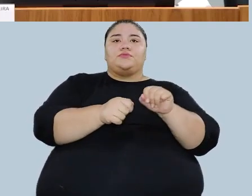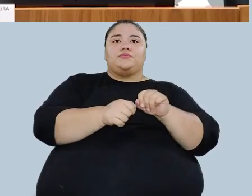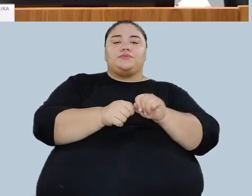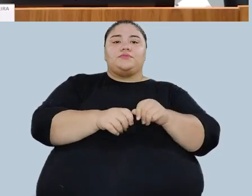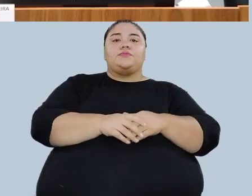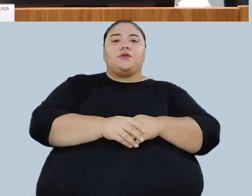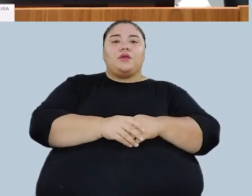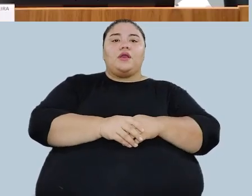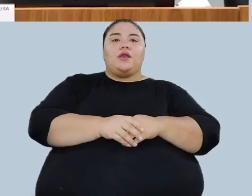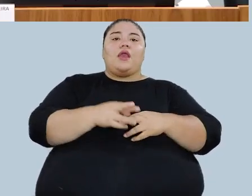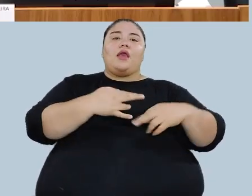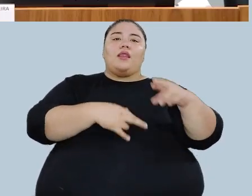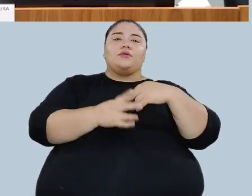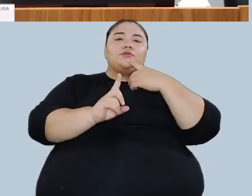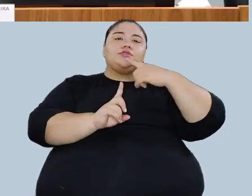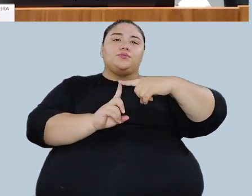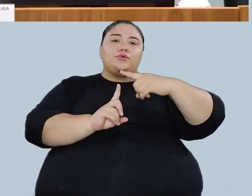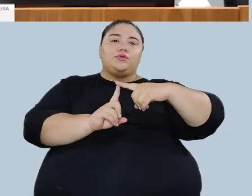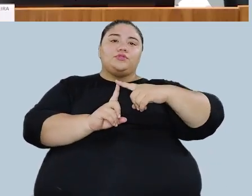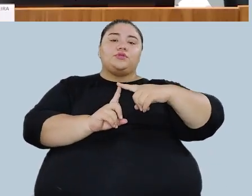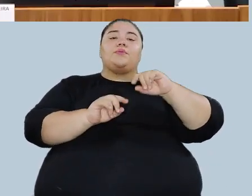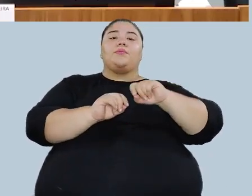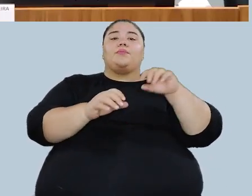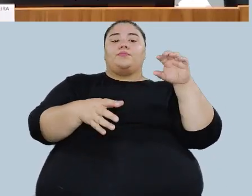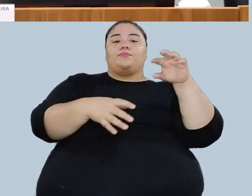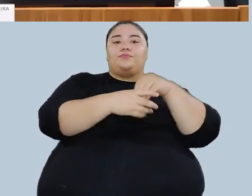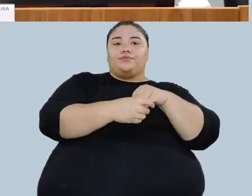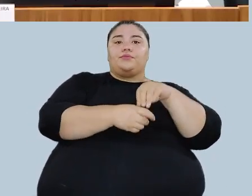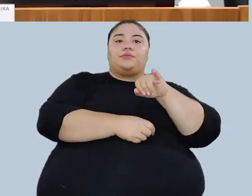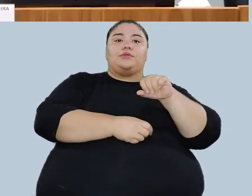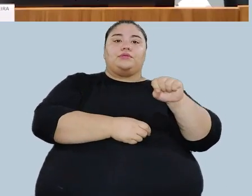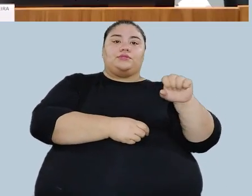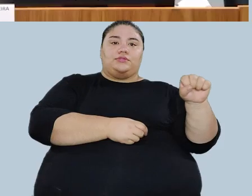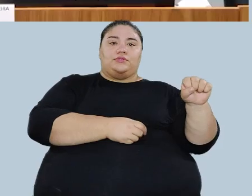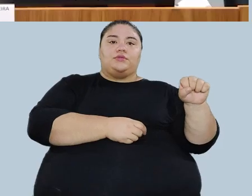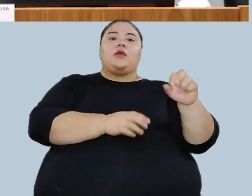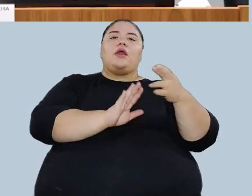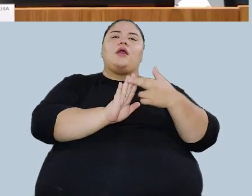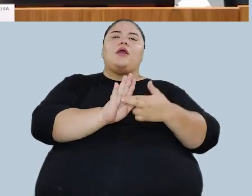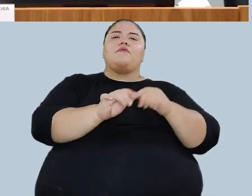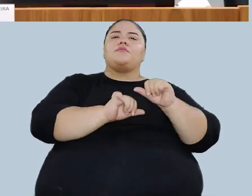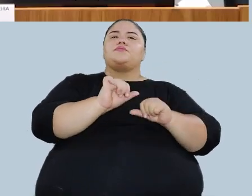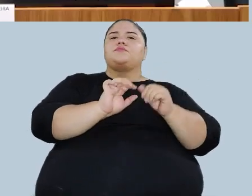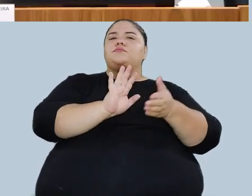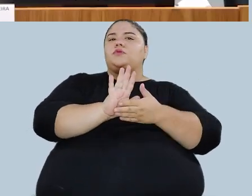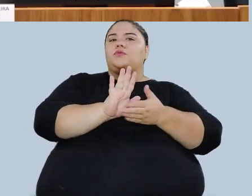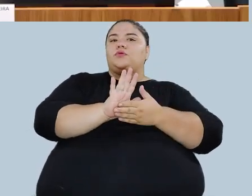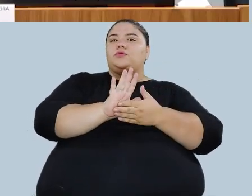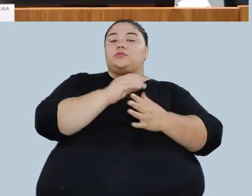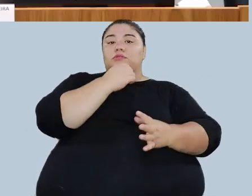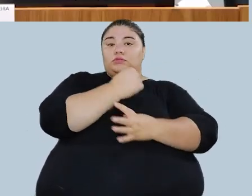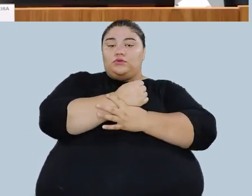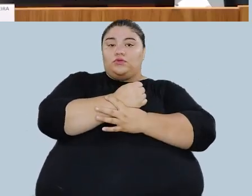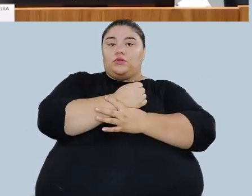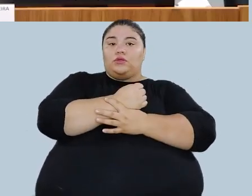relacionada com as tipologias abrangidas pelo ISS. Então, nessa reforma tributária, o que se pretende? Assegurar